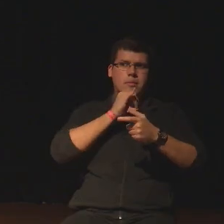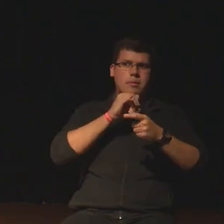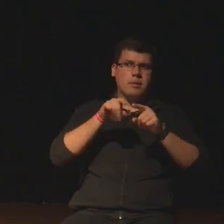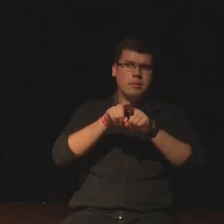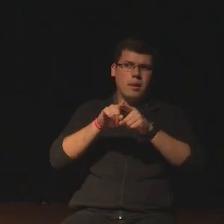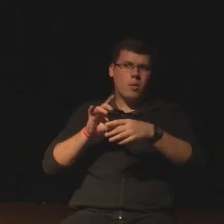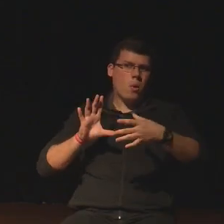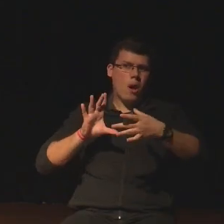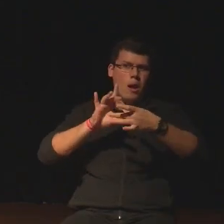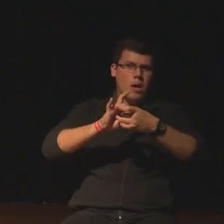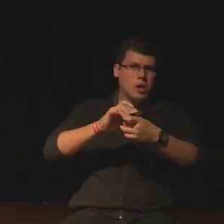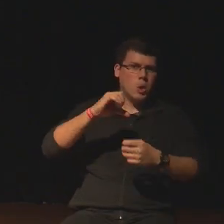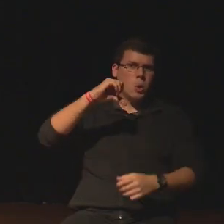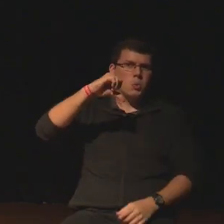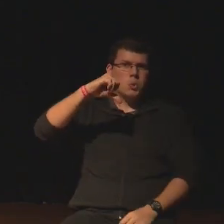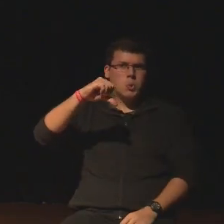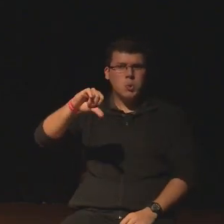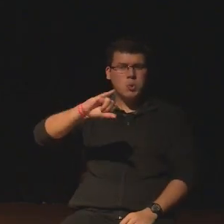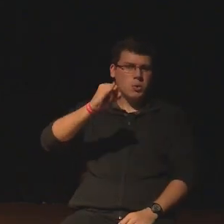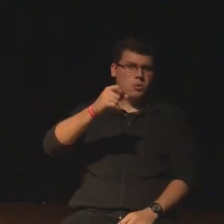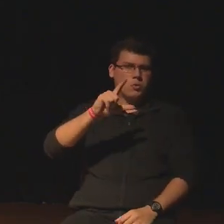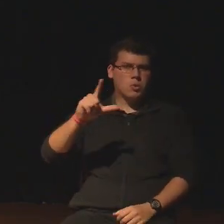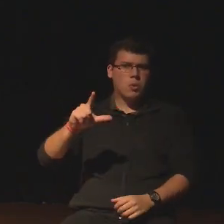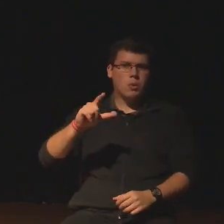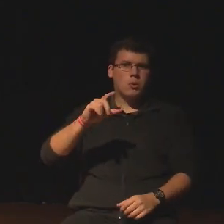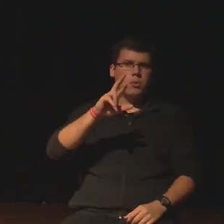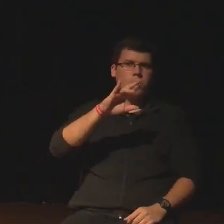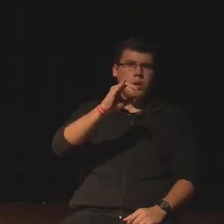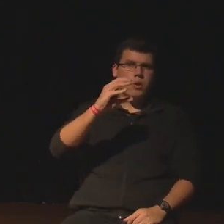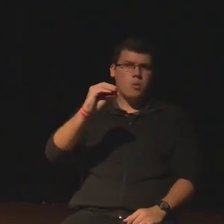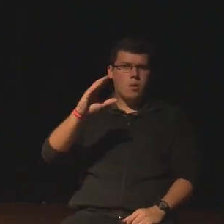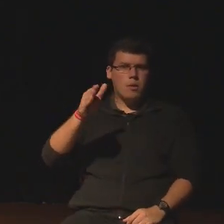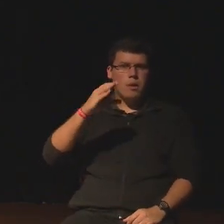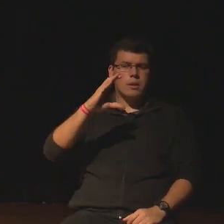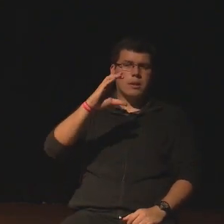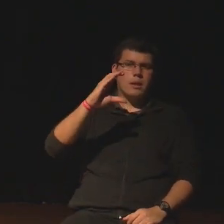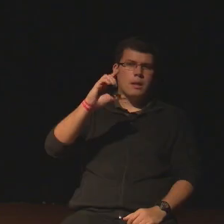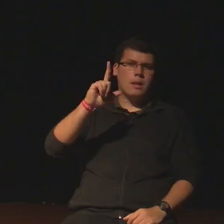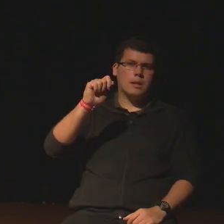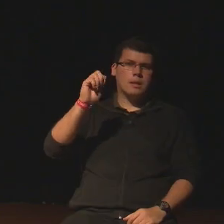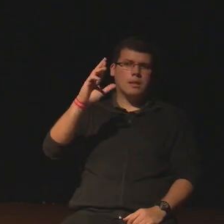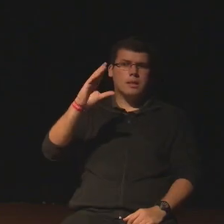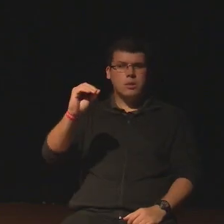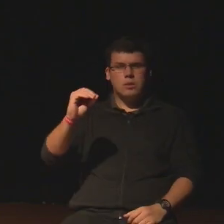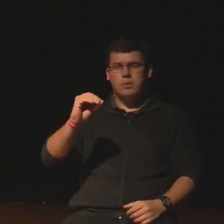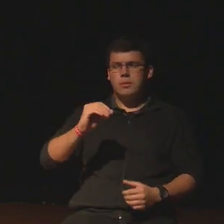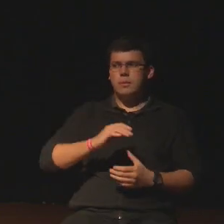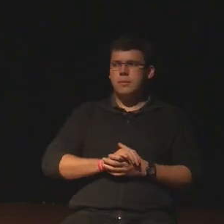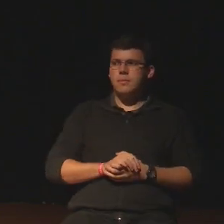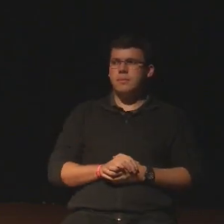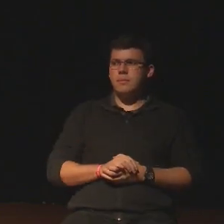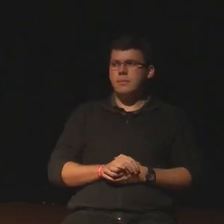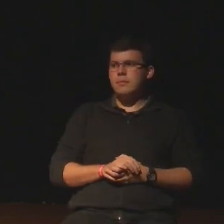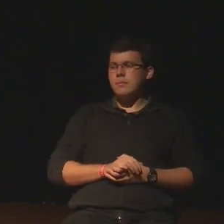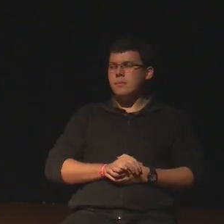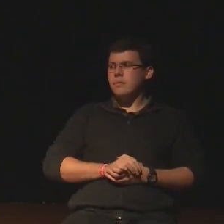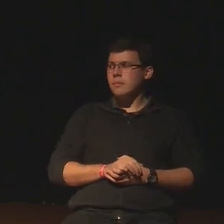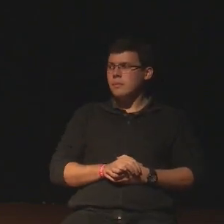de julho, Rio Claro também, que foi colocada pela Dirce bem